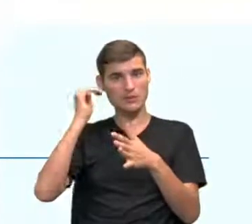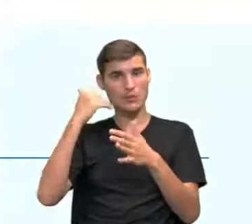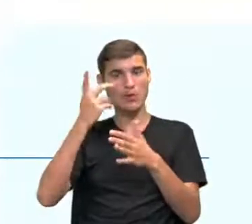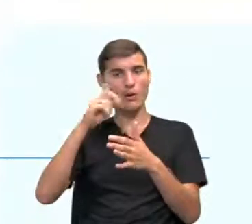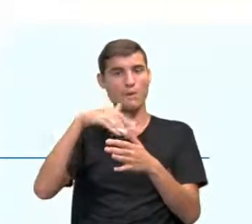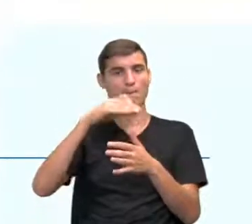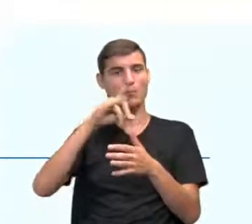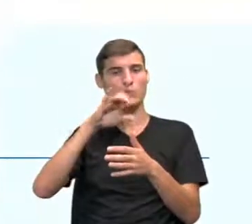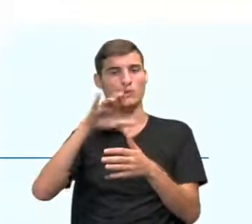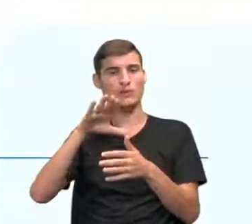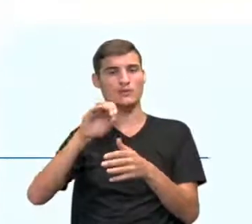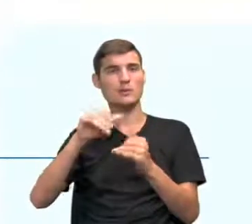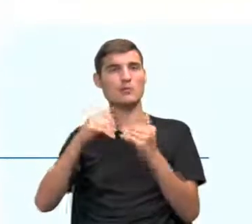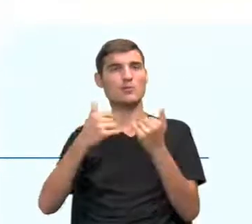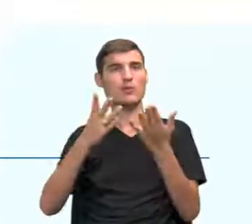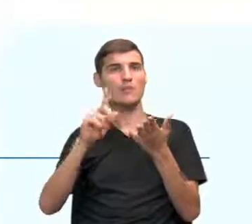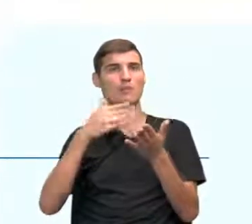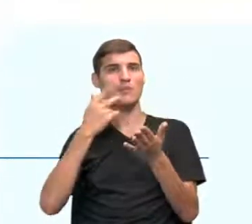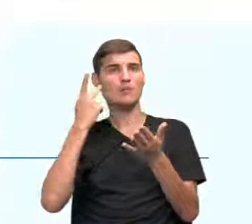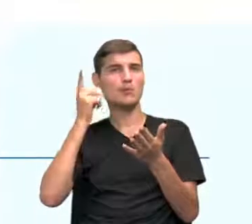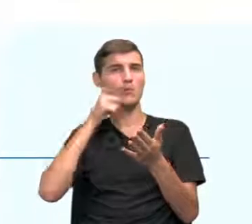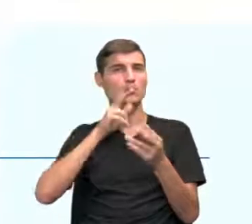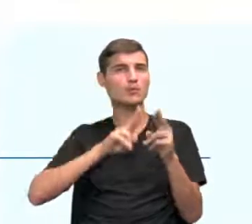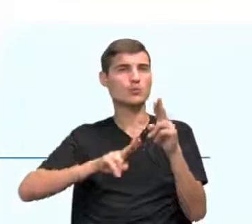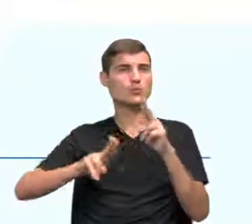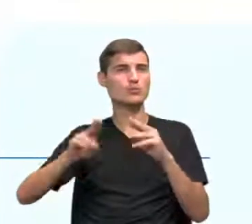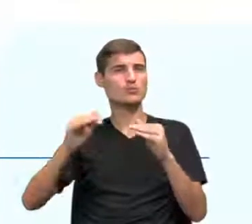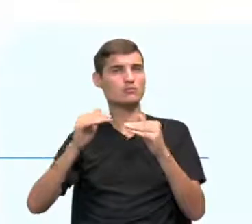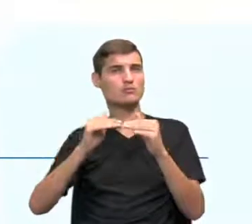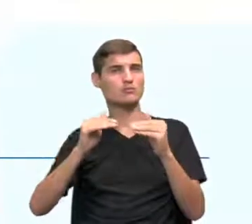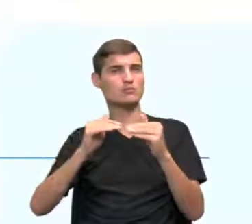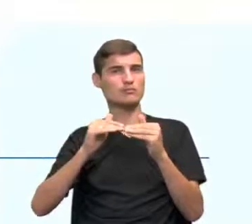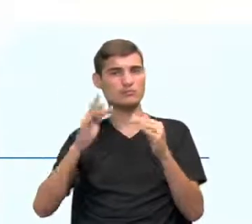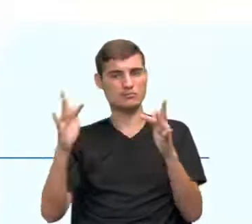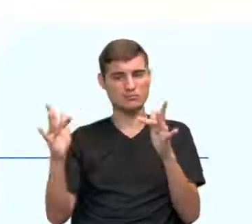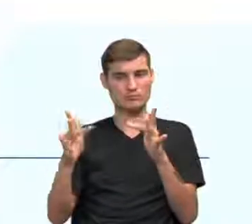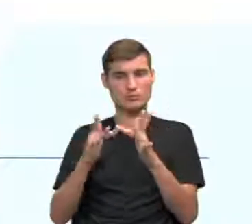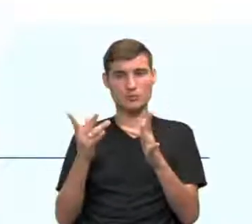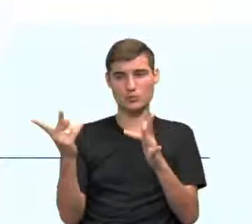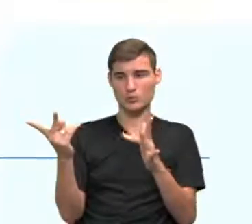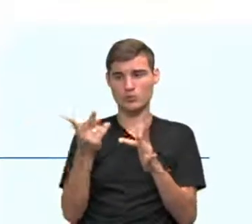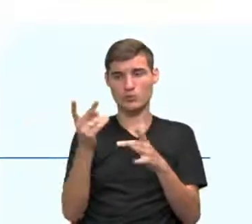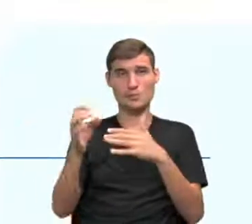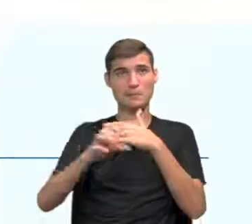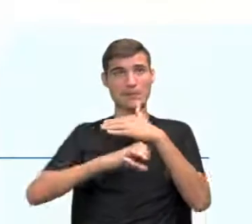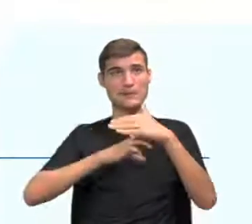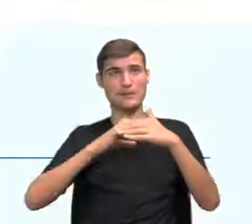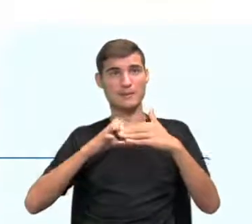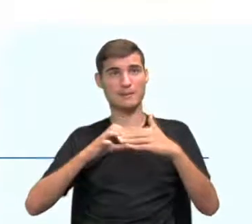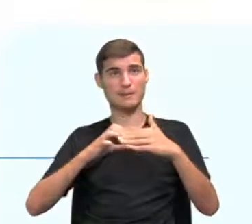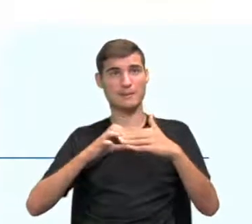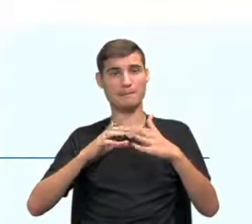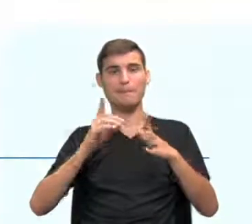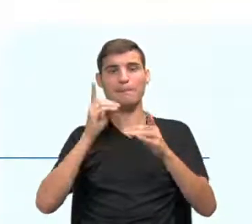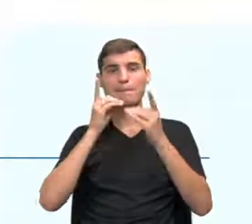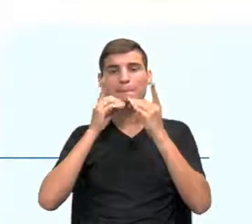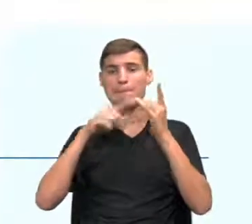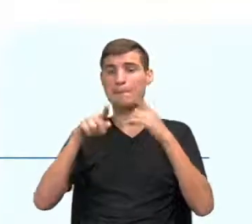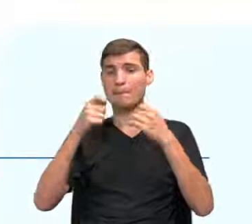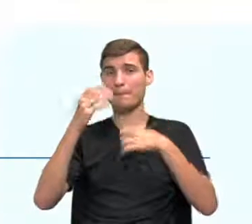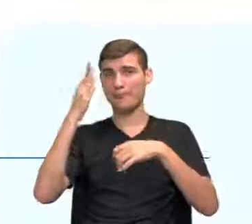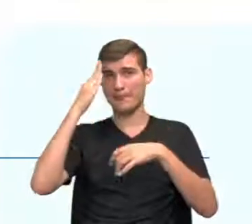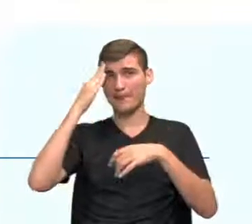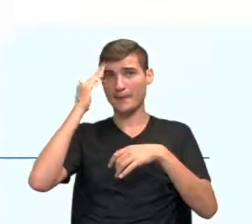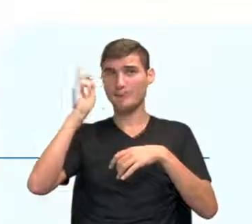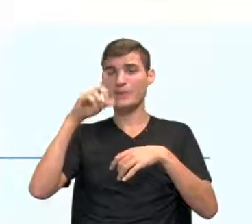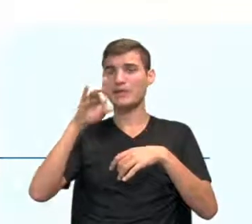é a melhor modulação para ser utilizada ali para ligar essas duas empresas. Quais são os dados? Eles estão